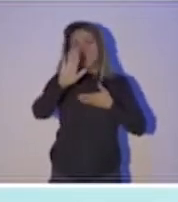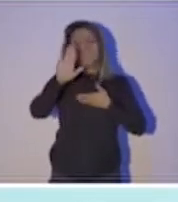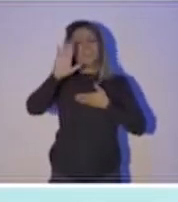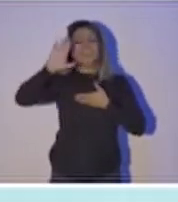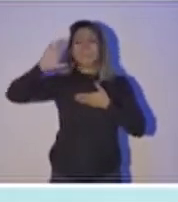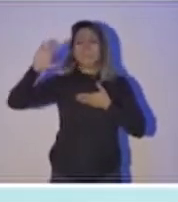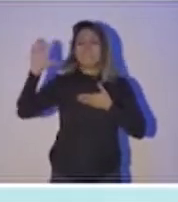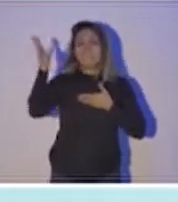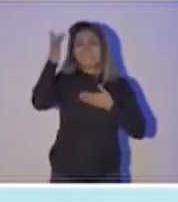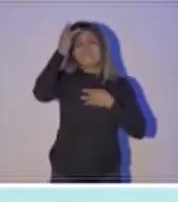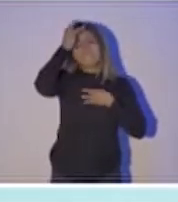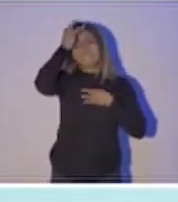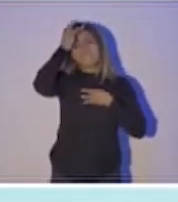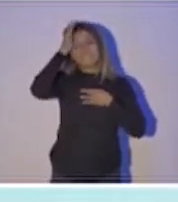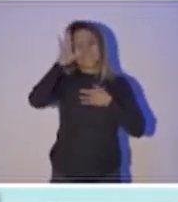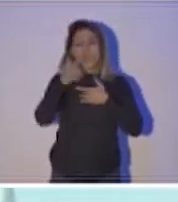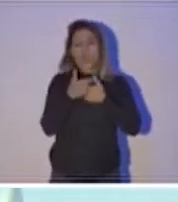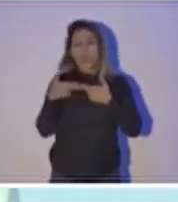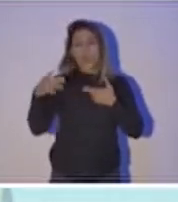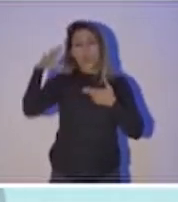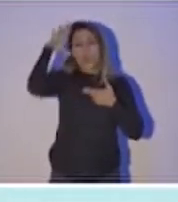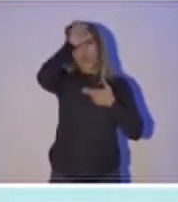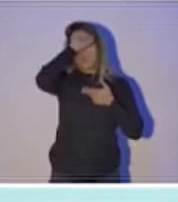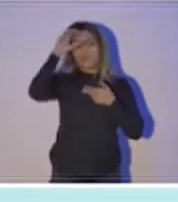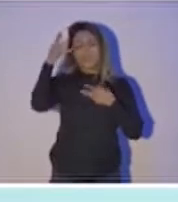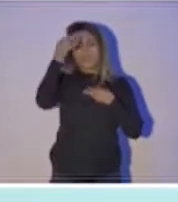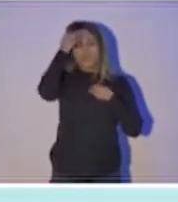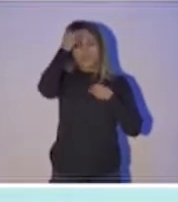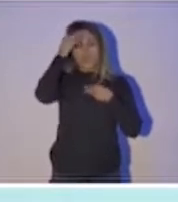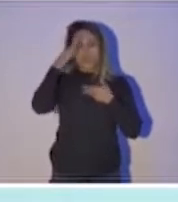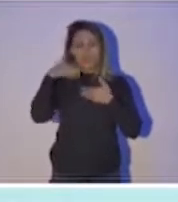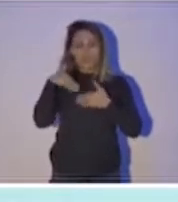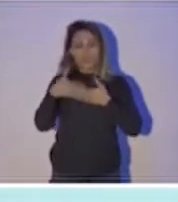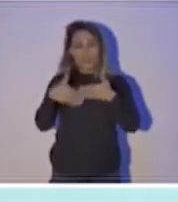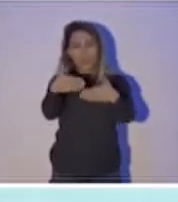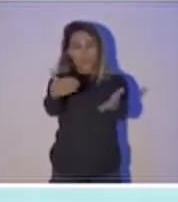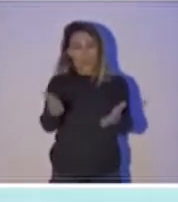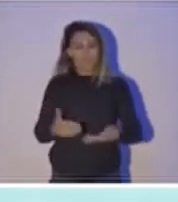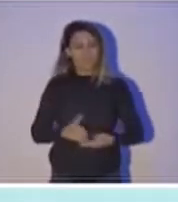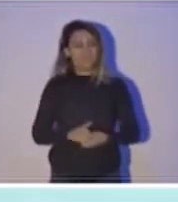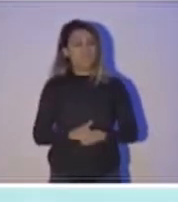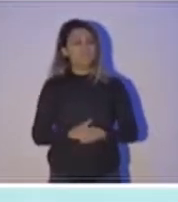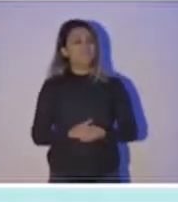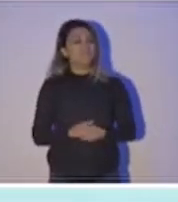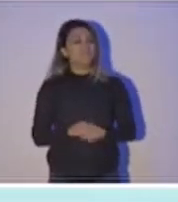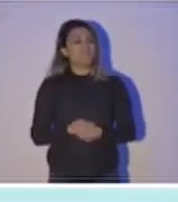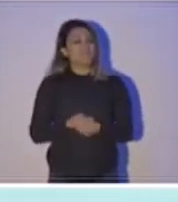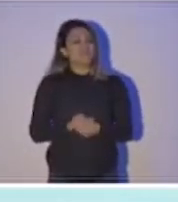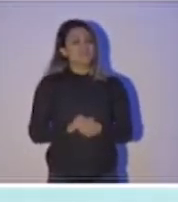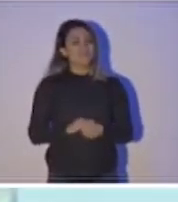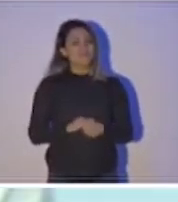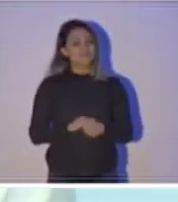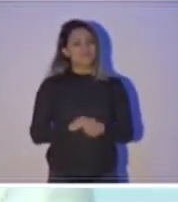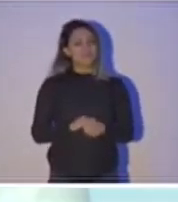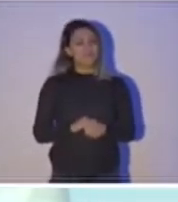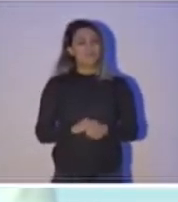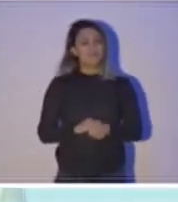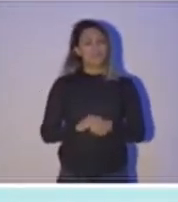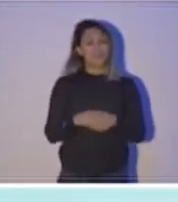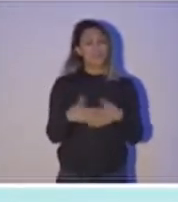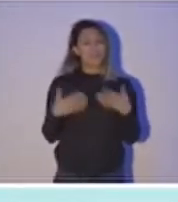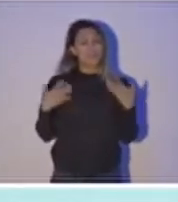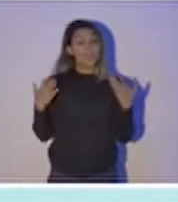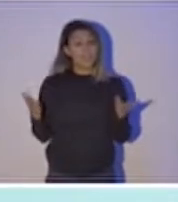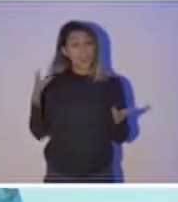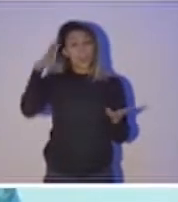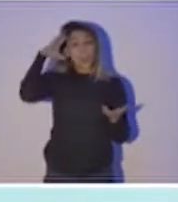vejo daqui a, podemos dizer, 4 meses e alguns, deixa eu ver, dias, é